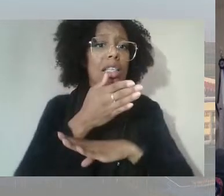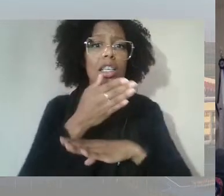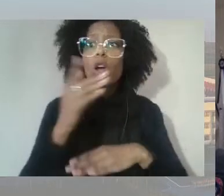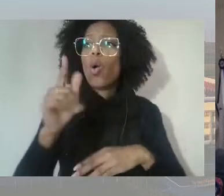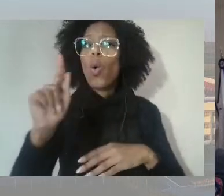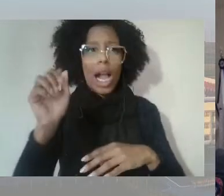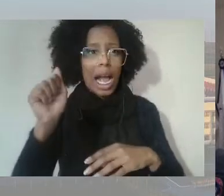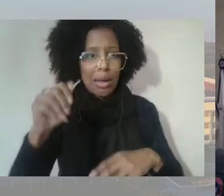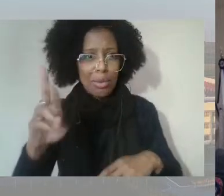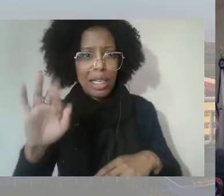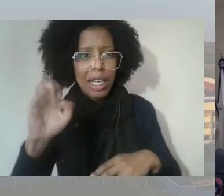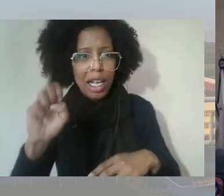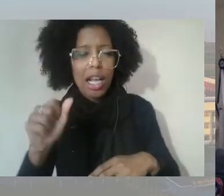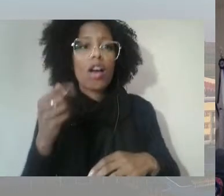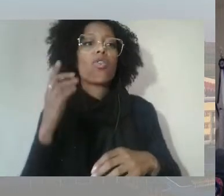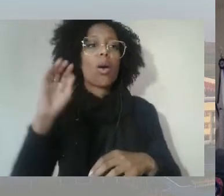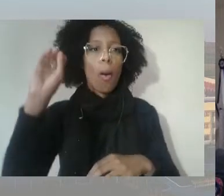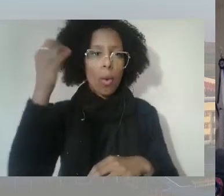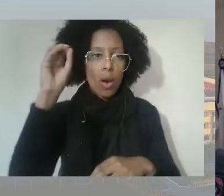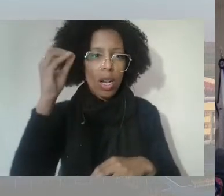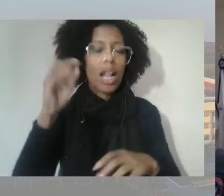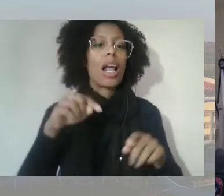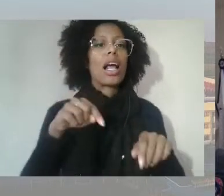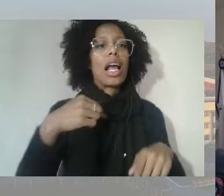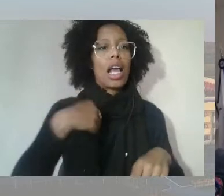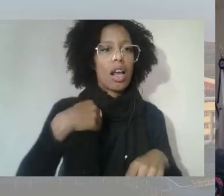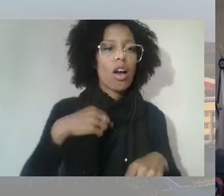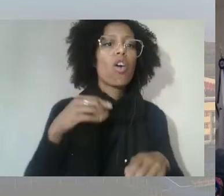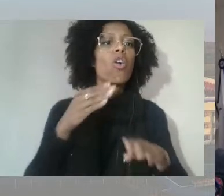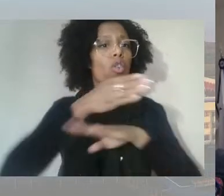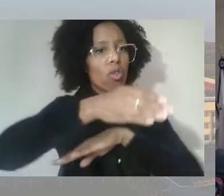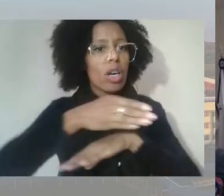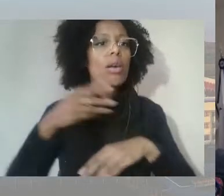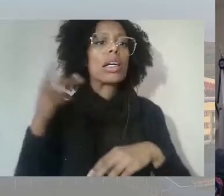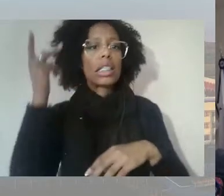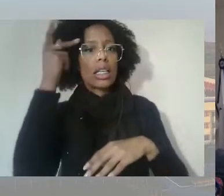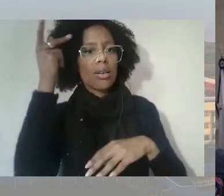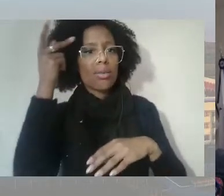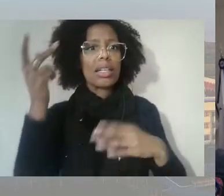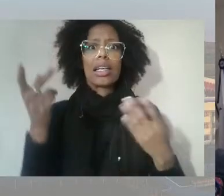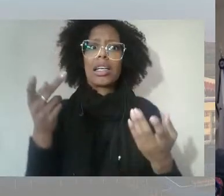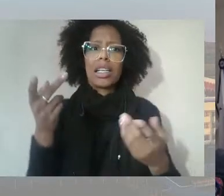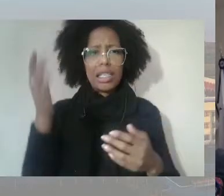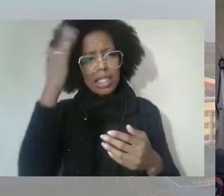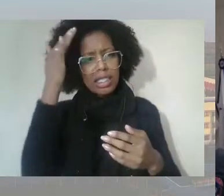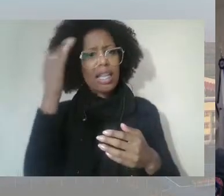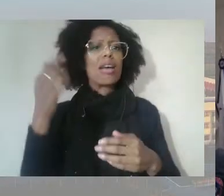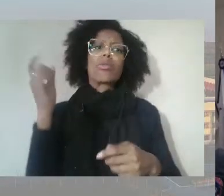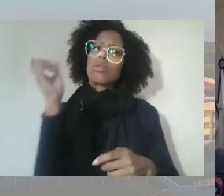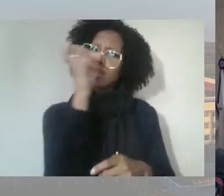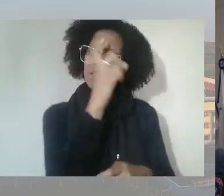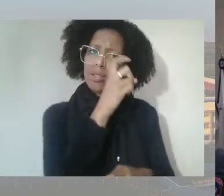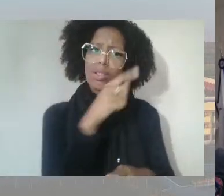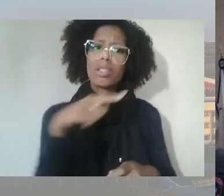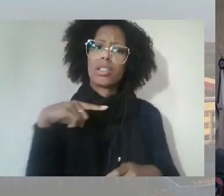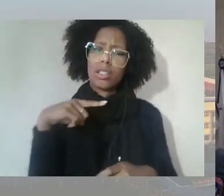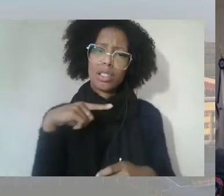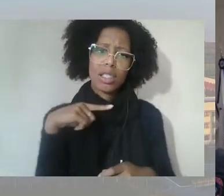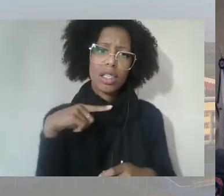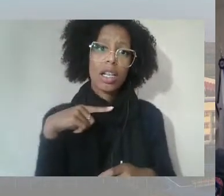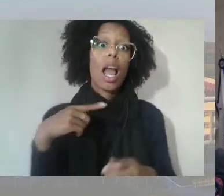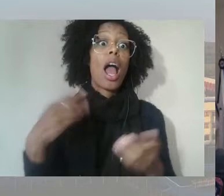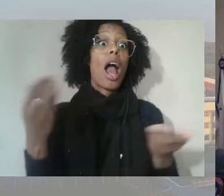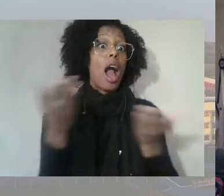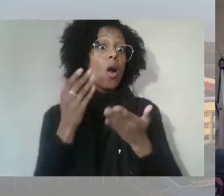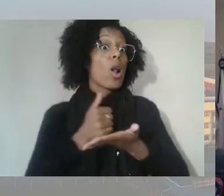Porto Alegre, eu fui para São Paulo. A gente sabe o que a gente passou, o que a gente teve de ajuda. Hoje o PAP está retornando, que é um auxílio para a gente poder ir